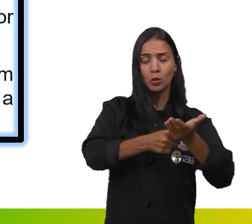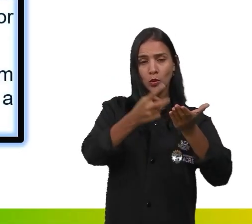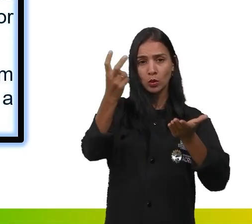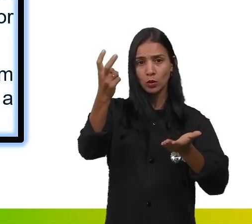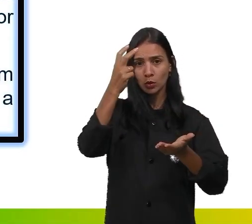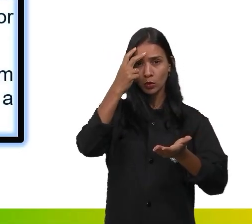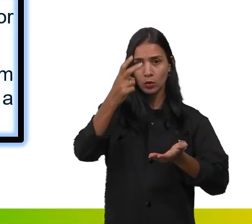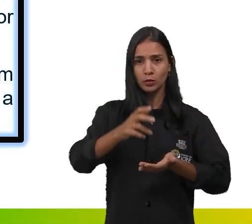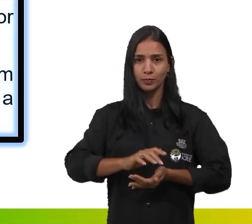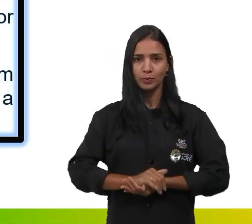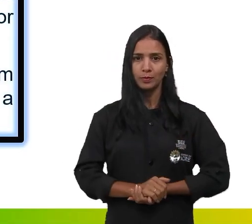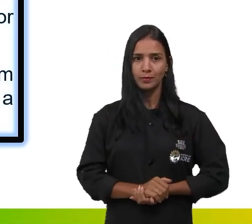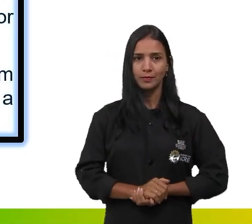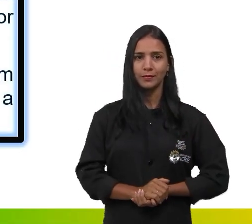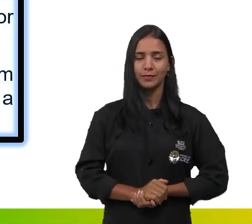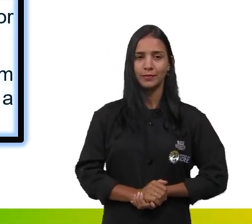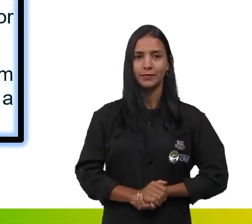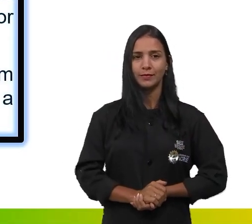culturas.